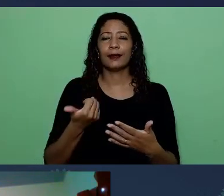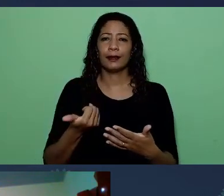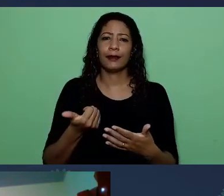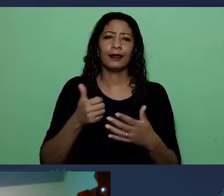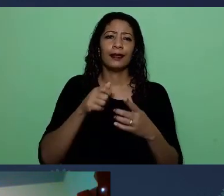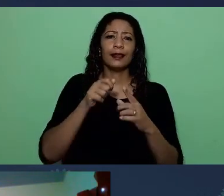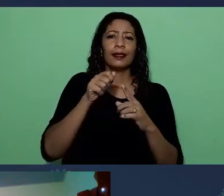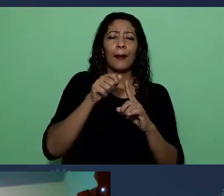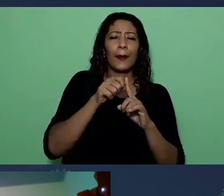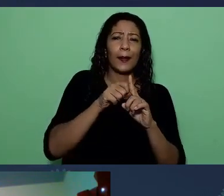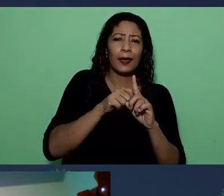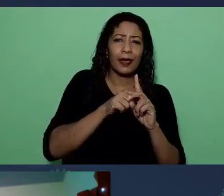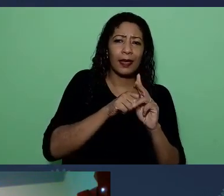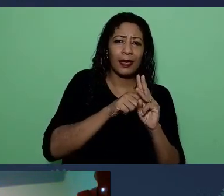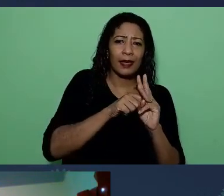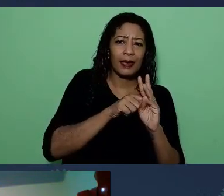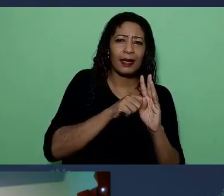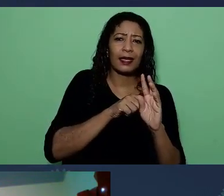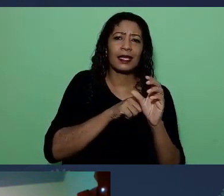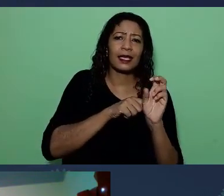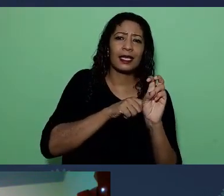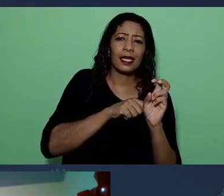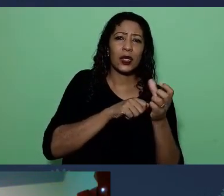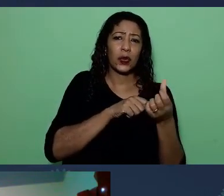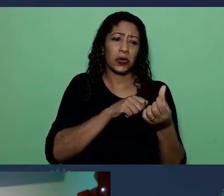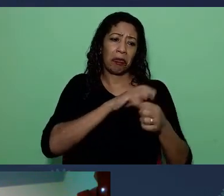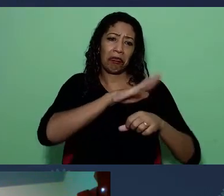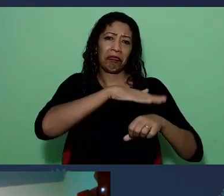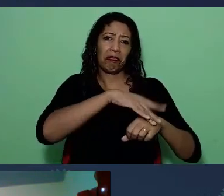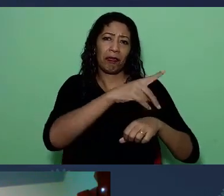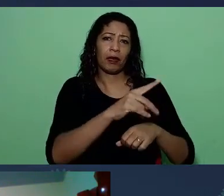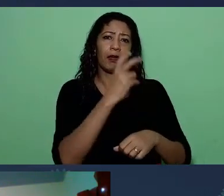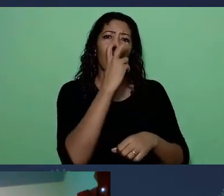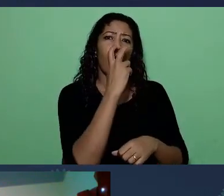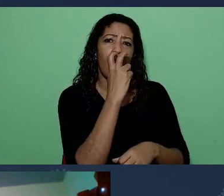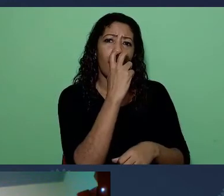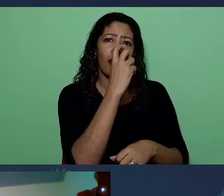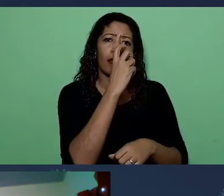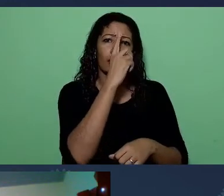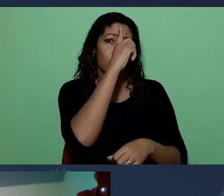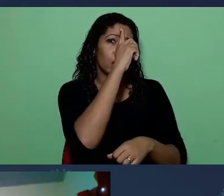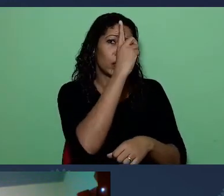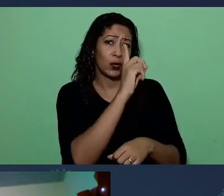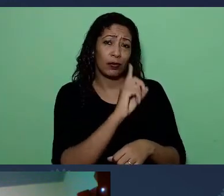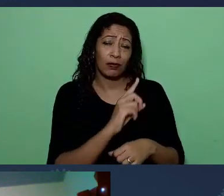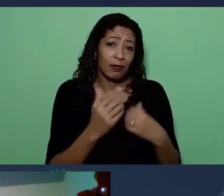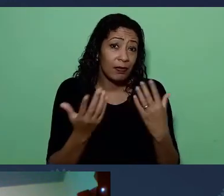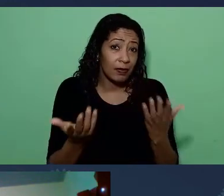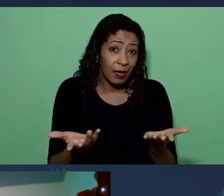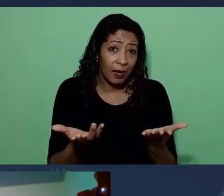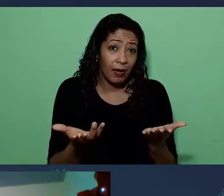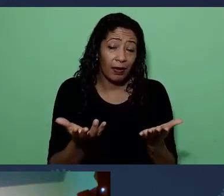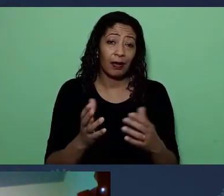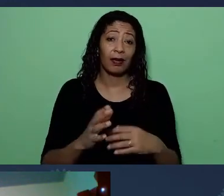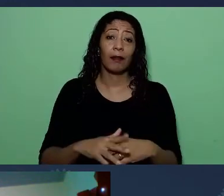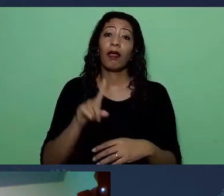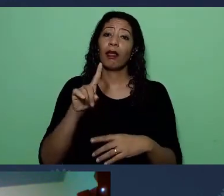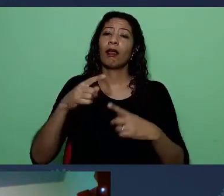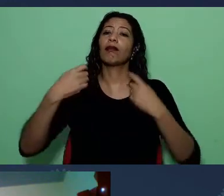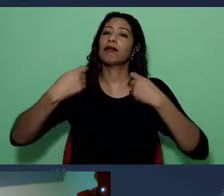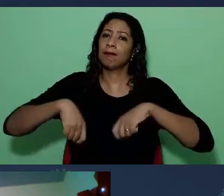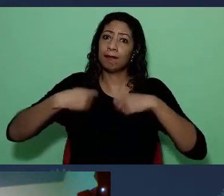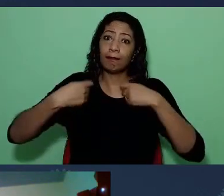meses, já começam, elas não sabem usar bombinha autonomamente, não sabem usar o inalador pressurizado autonomamente,